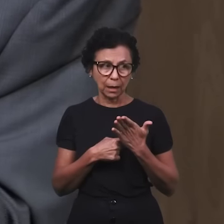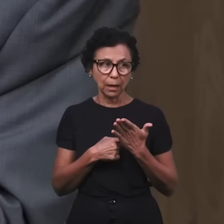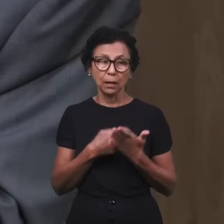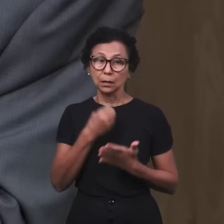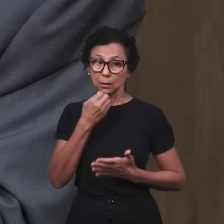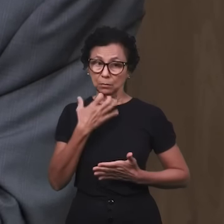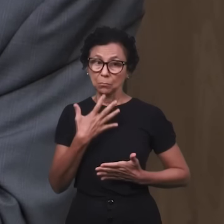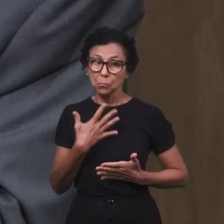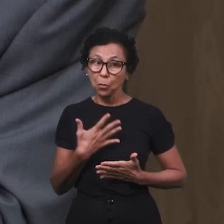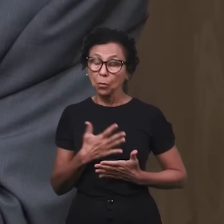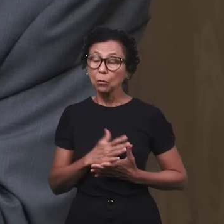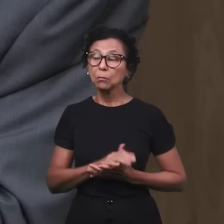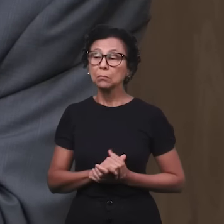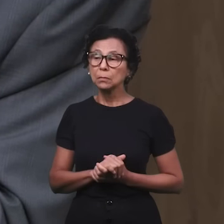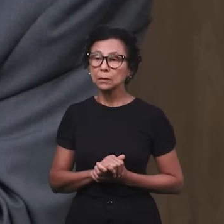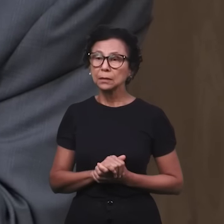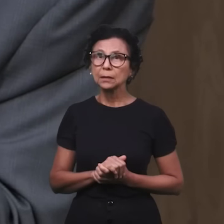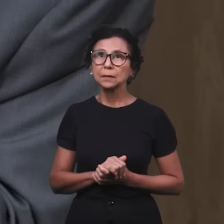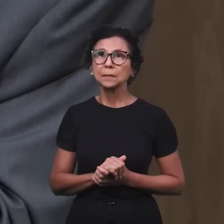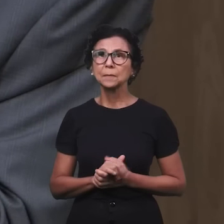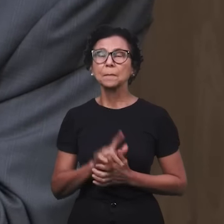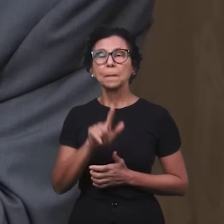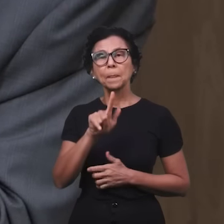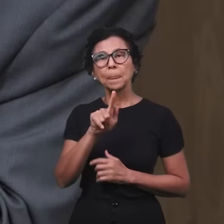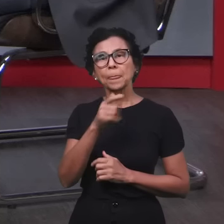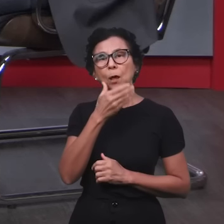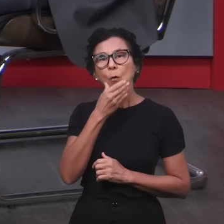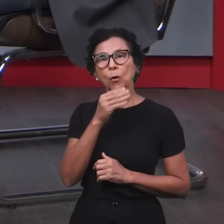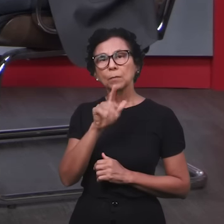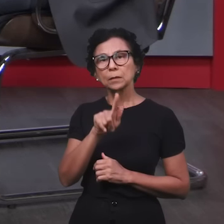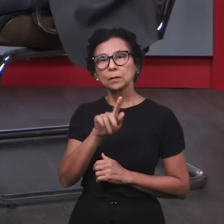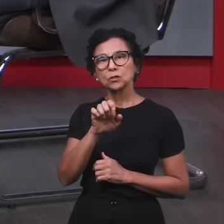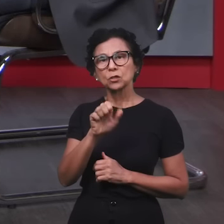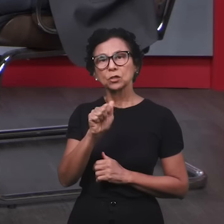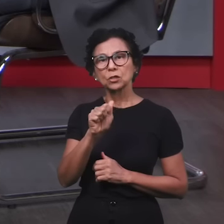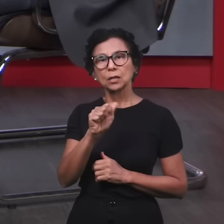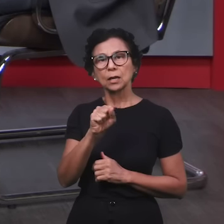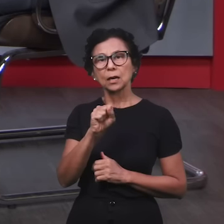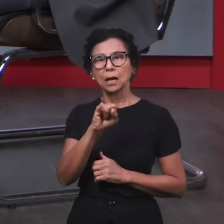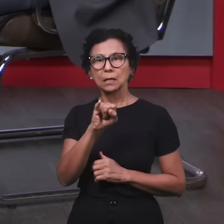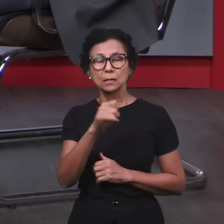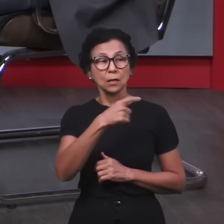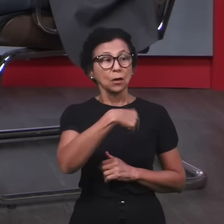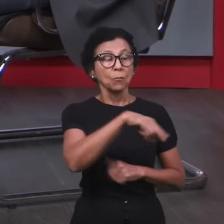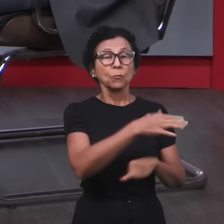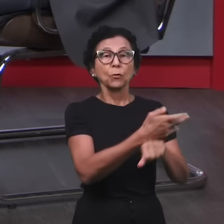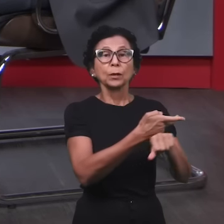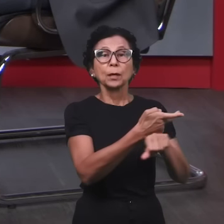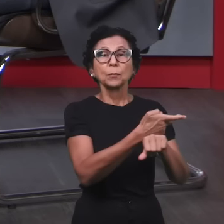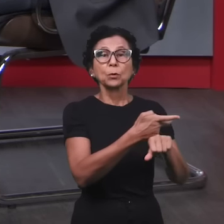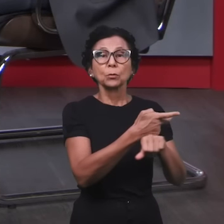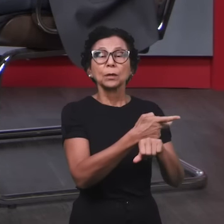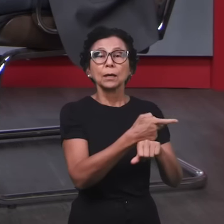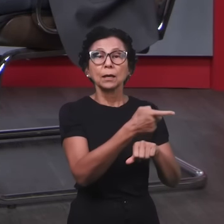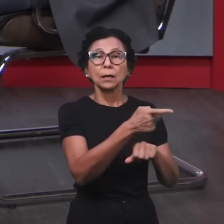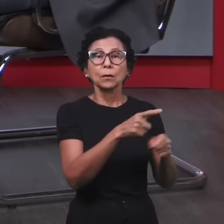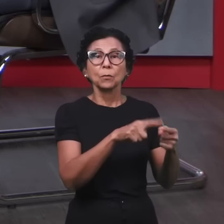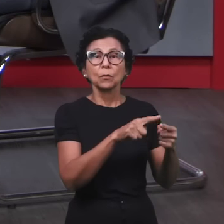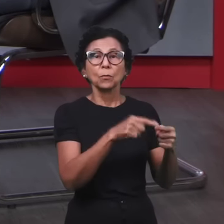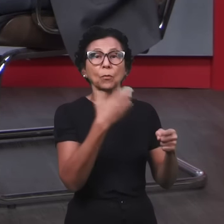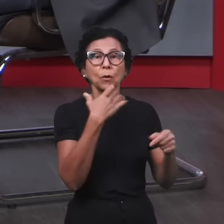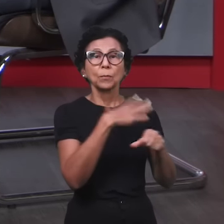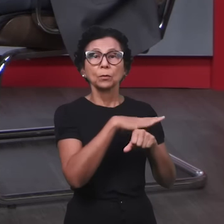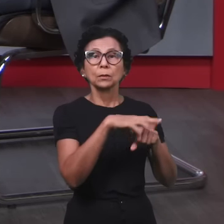racional. E Geazi foi atrás do Naamã. Ele já estava disposto a entregar mesmo, não foi? Não mudar nada. Não, olha só,